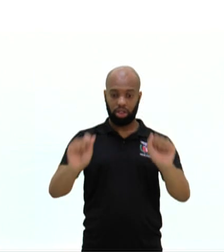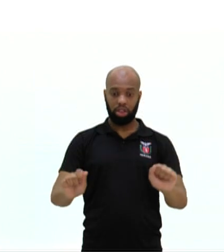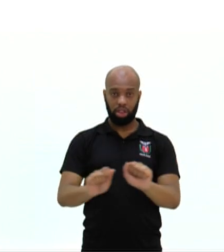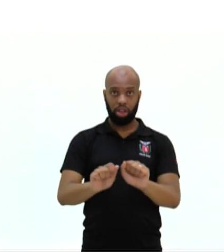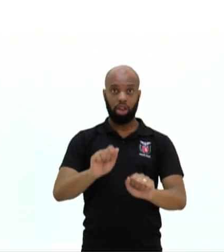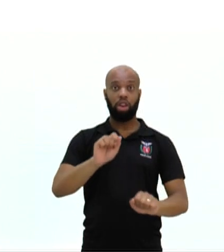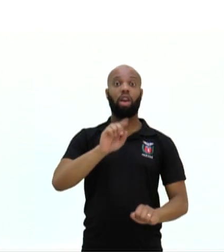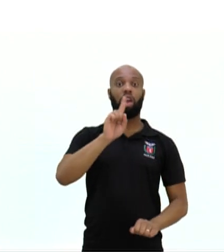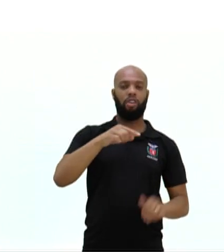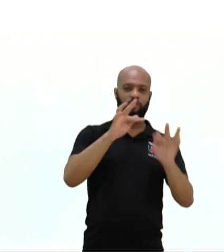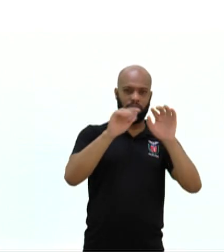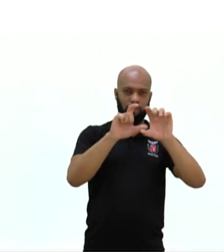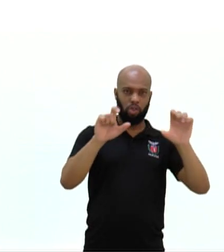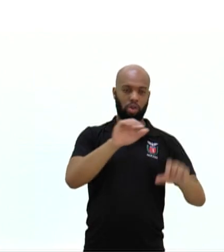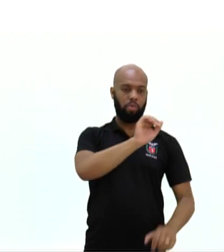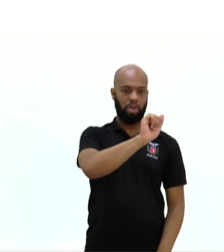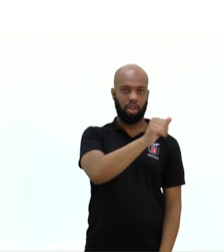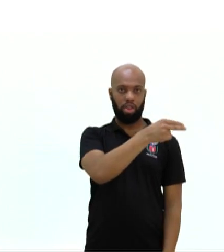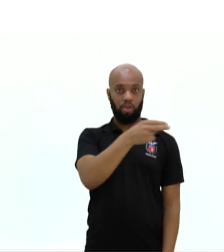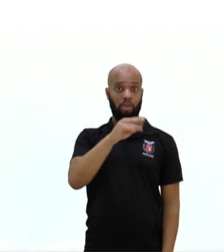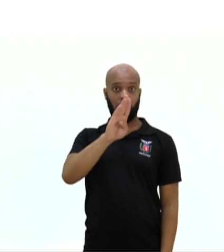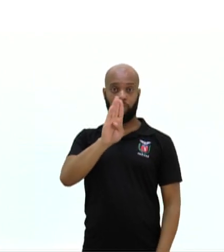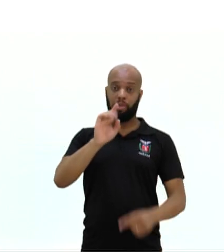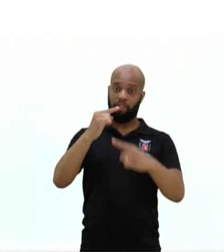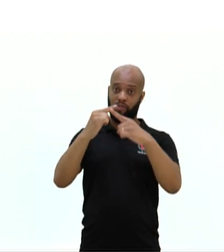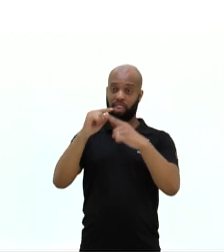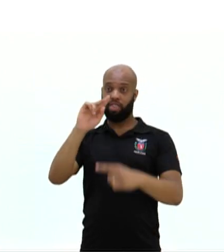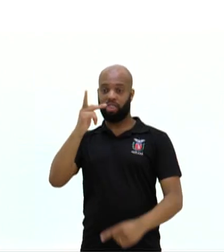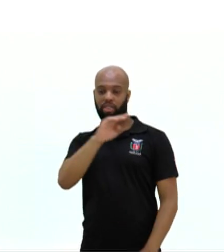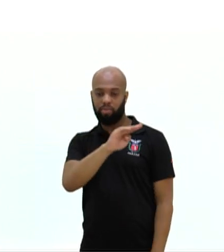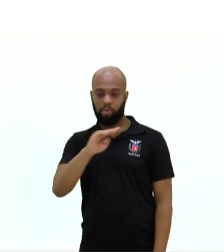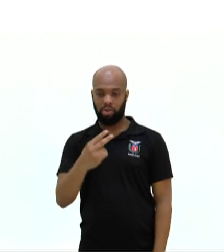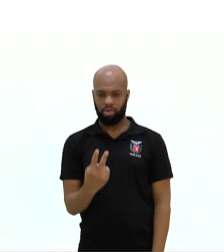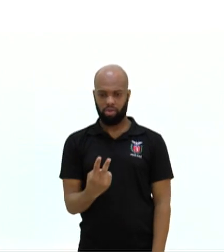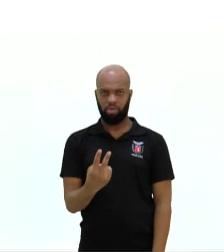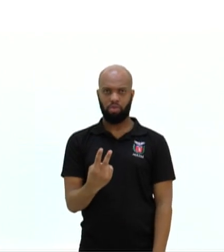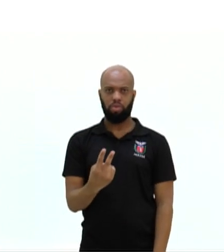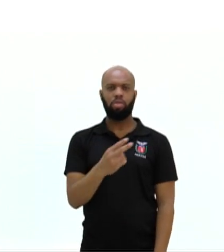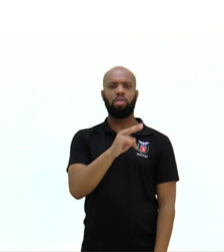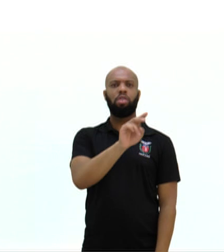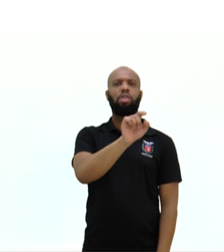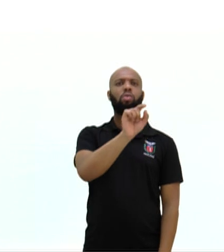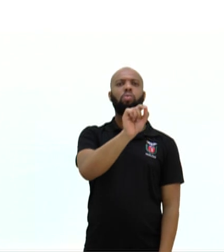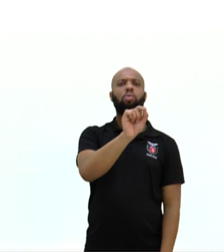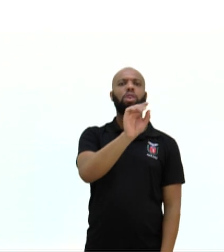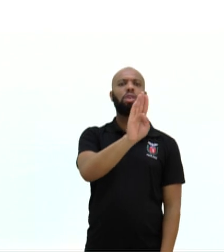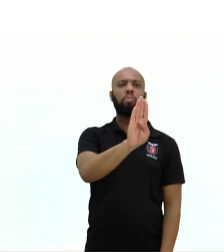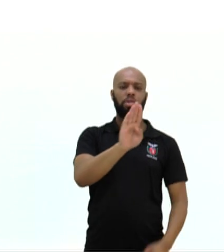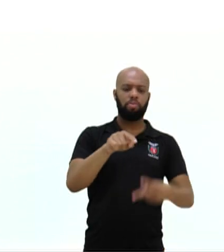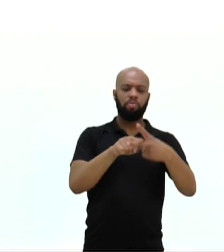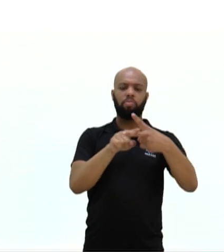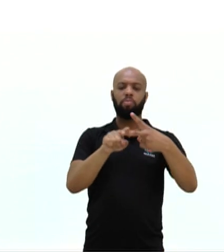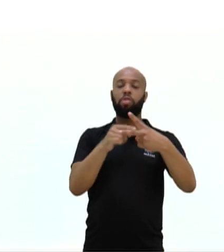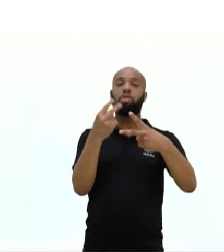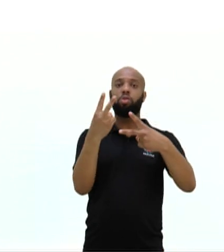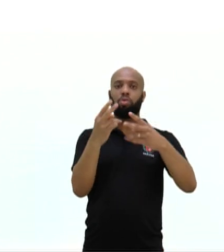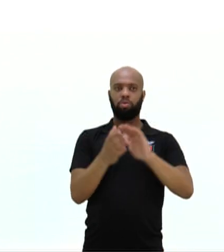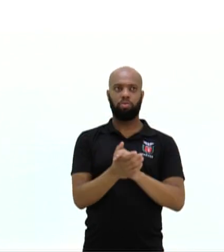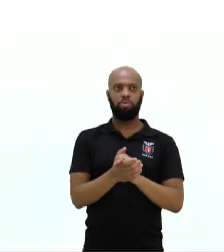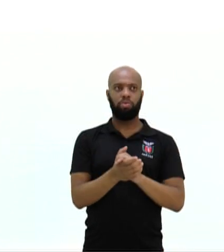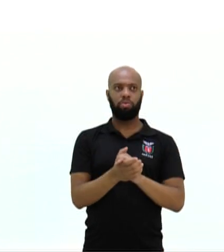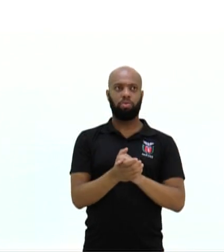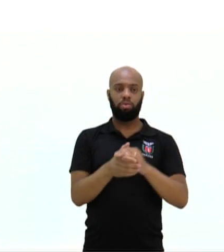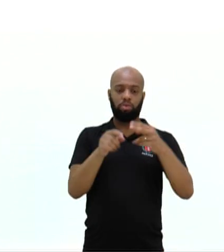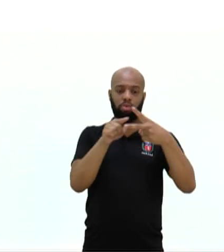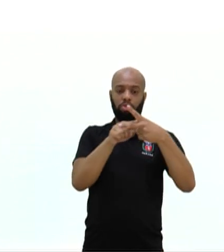vezes altura divididos por 2, né? Então, quanto que vale a base? Vale 2. E quanto que vale a